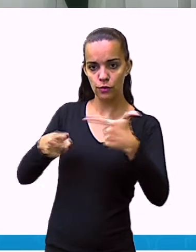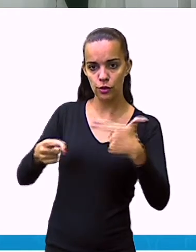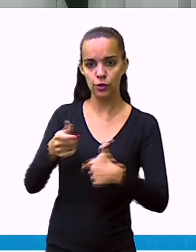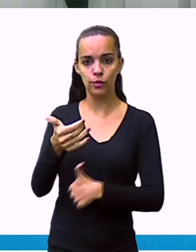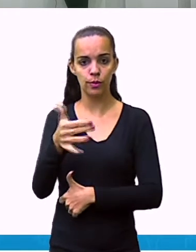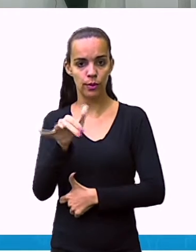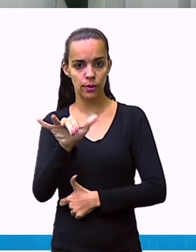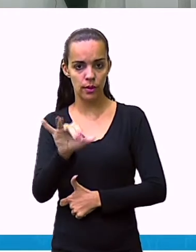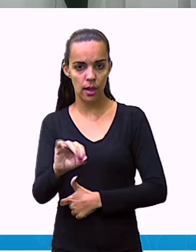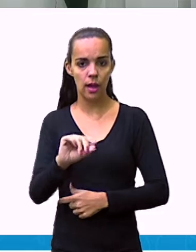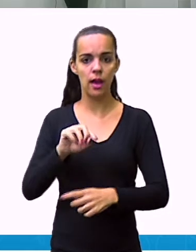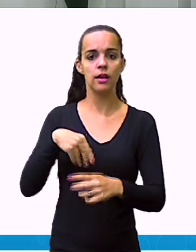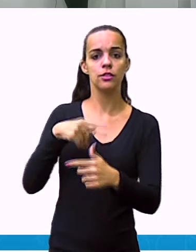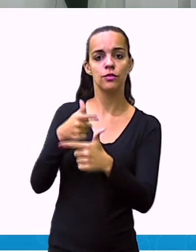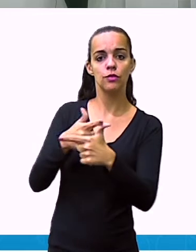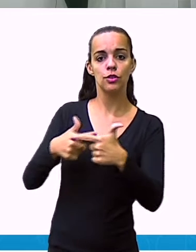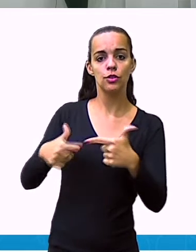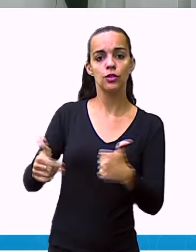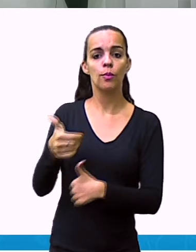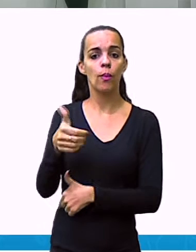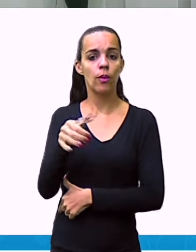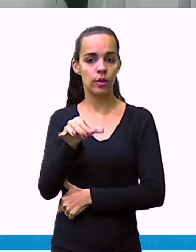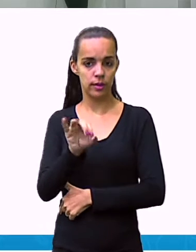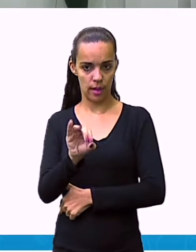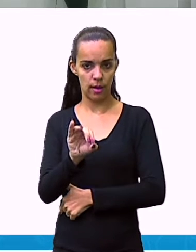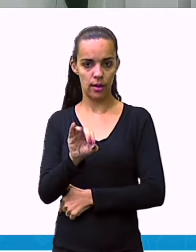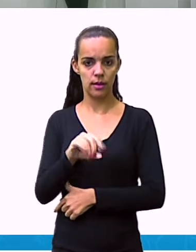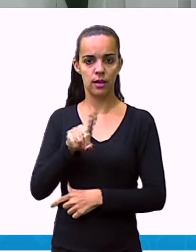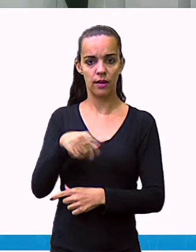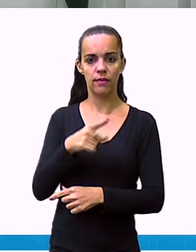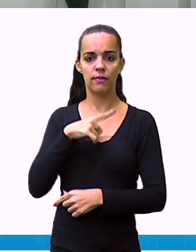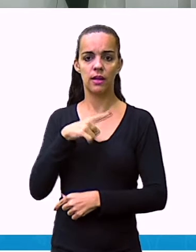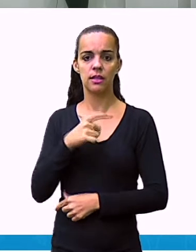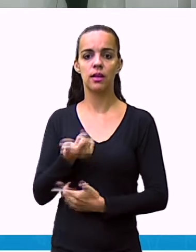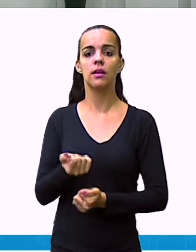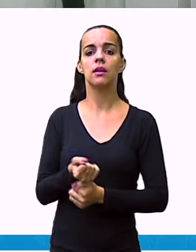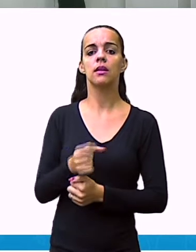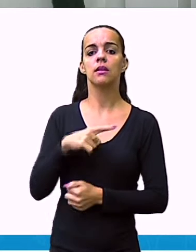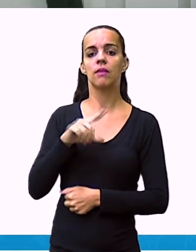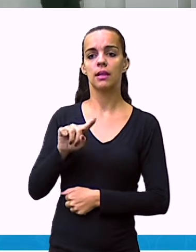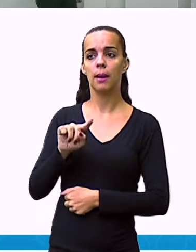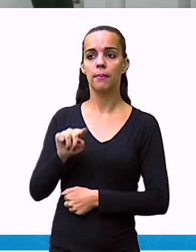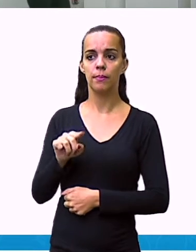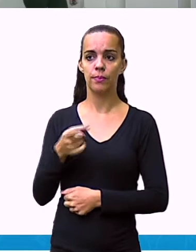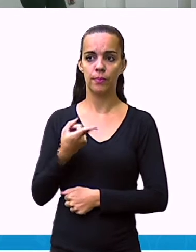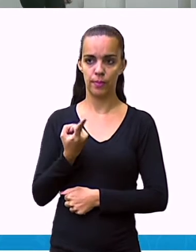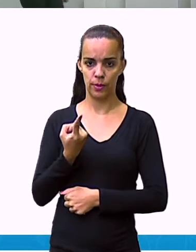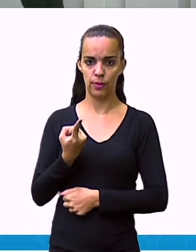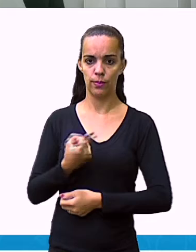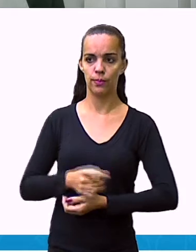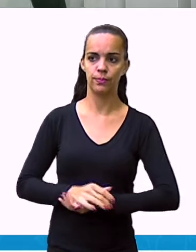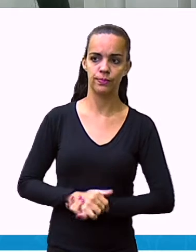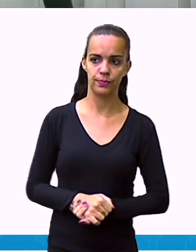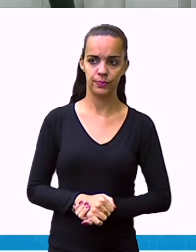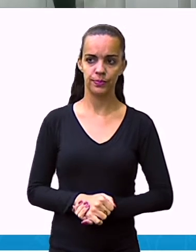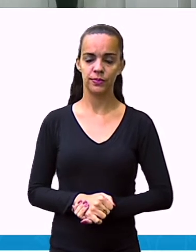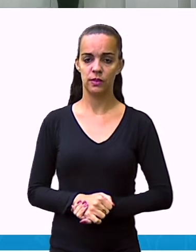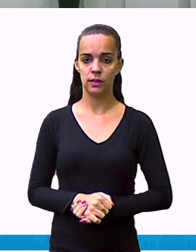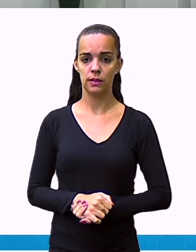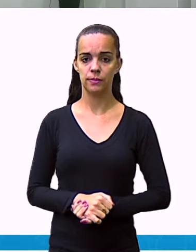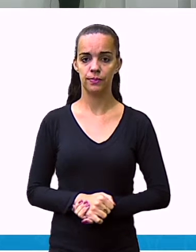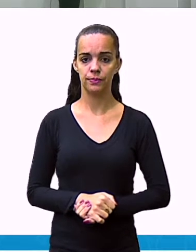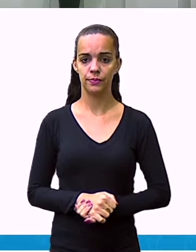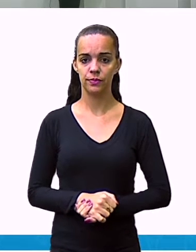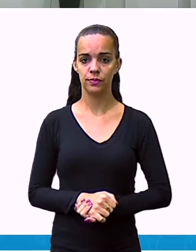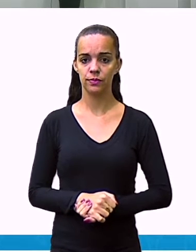vezes dez é igual a 1000 então aqui eu vou dividir já posso fazer direto dividindo por 1000